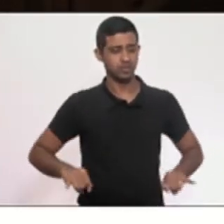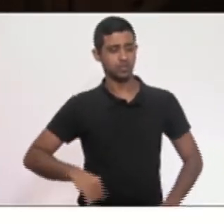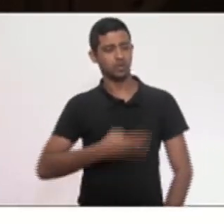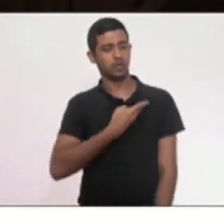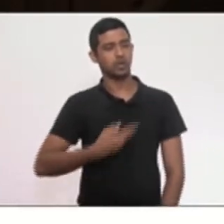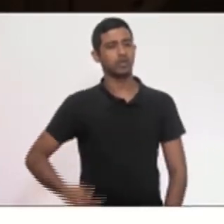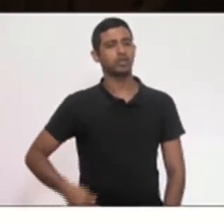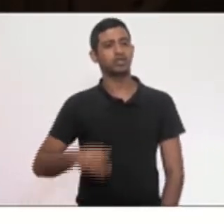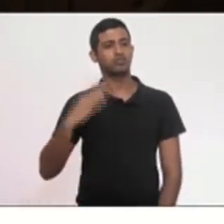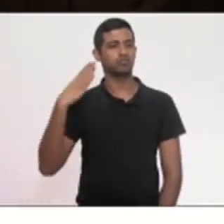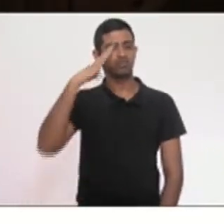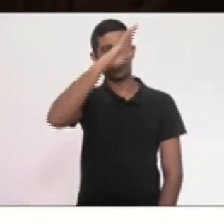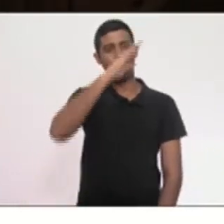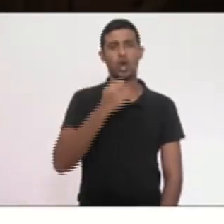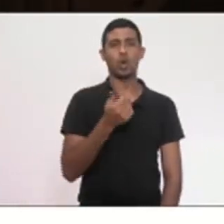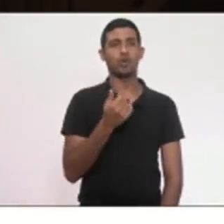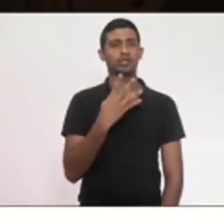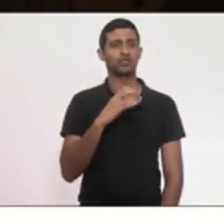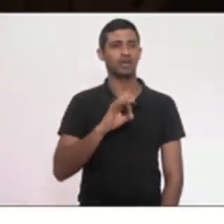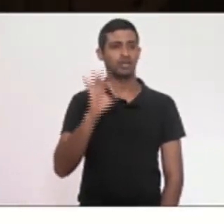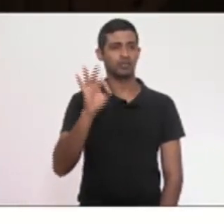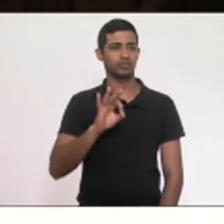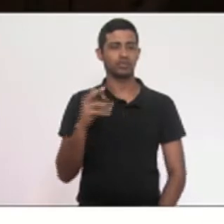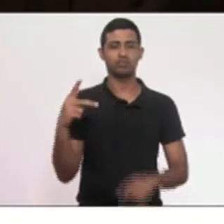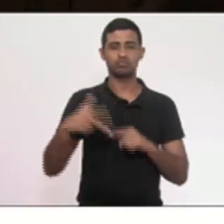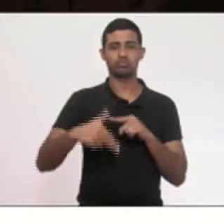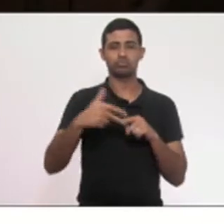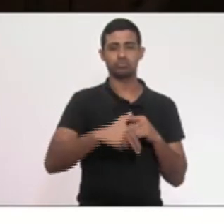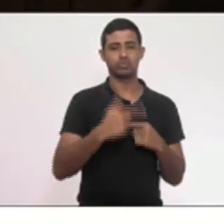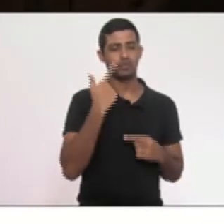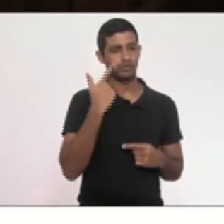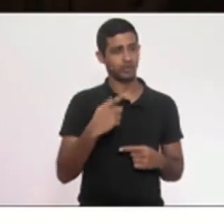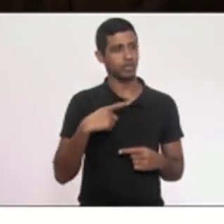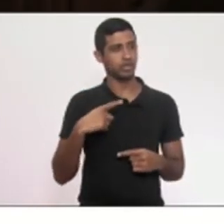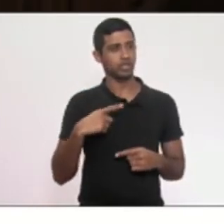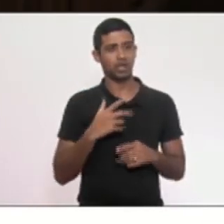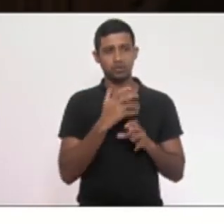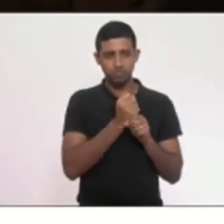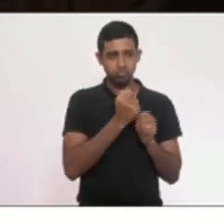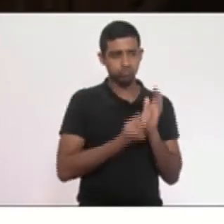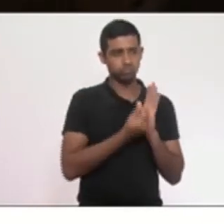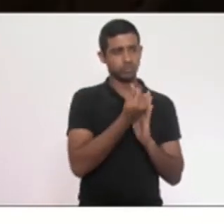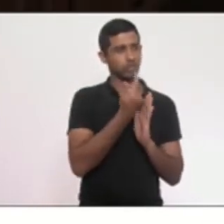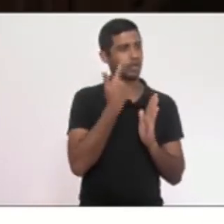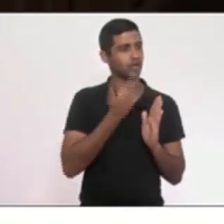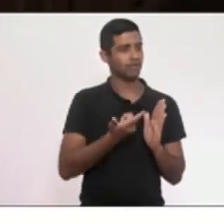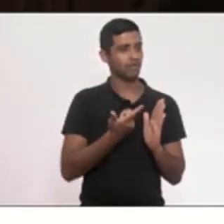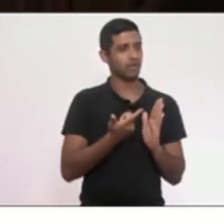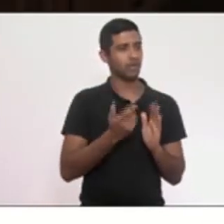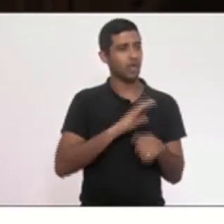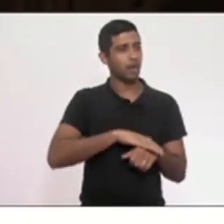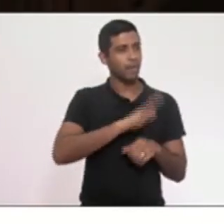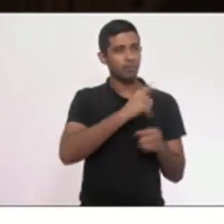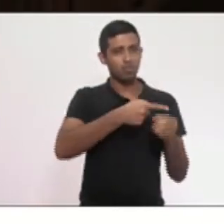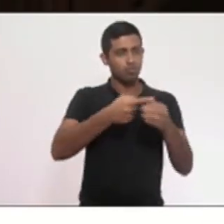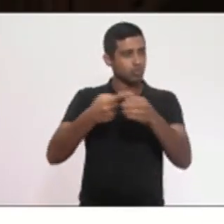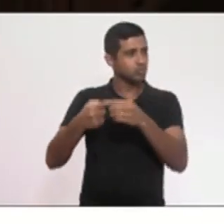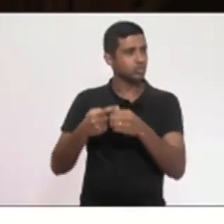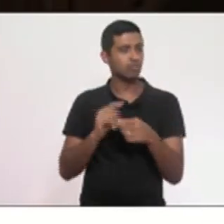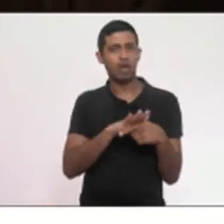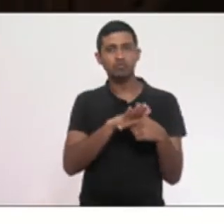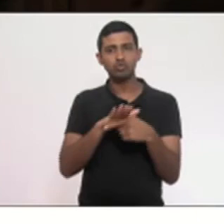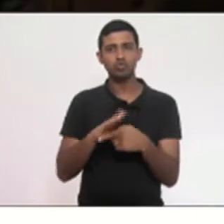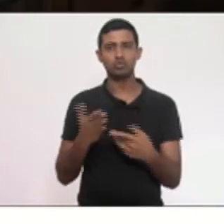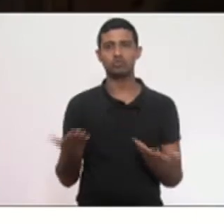Bolsonaro quase 40% de corte na sua dotação orçamentária, ou seja, é quem mais financia os municípios na educação